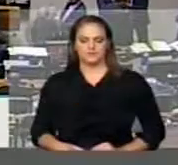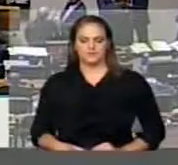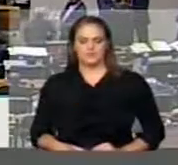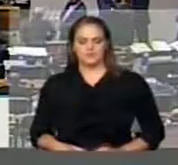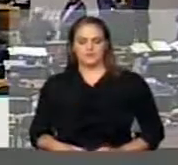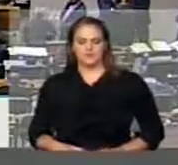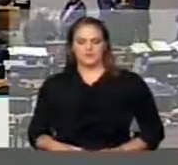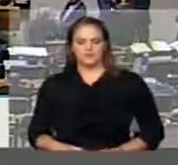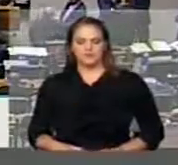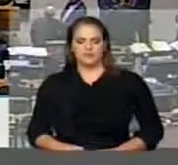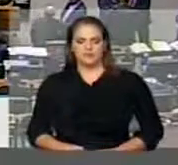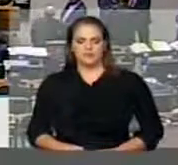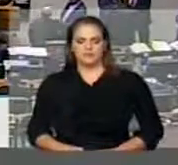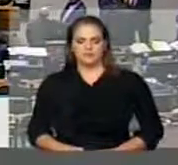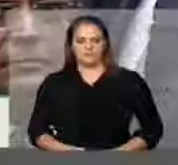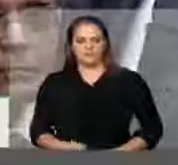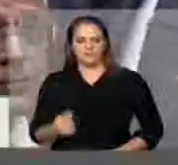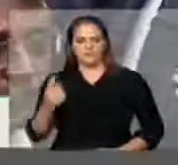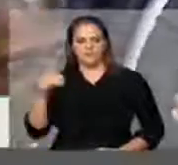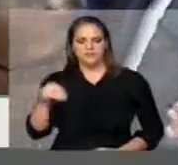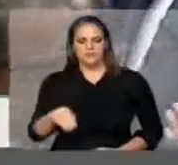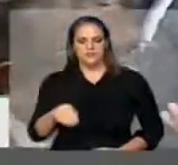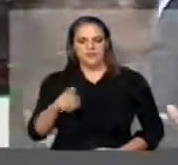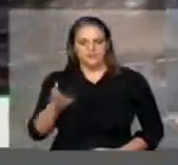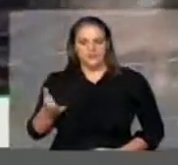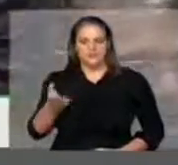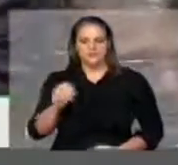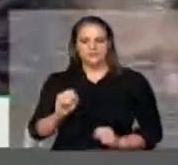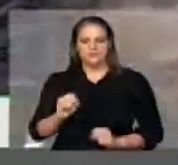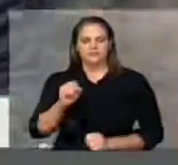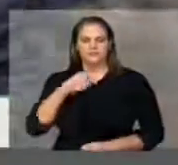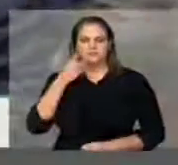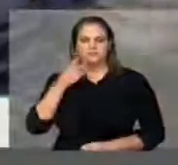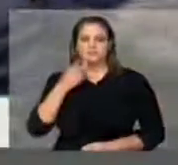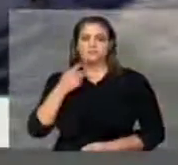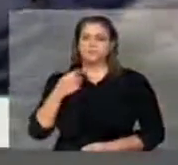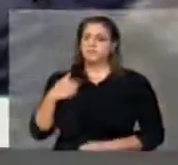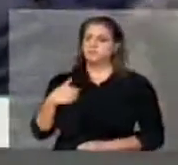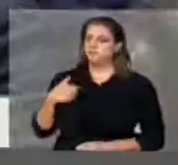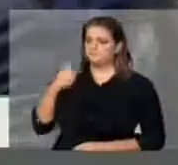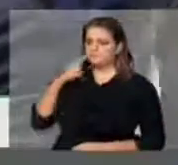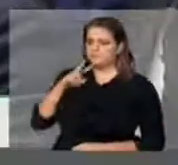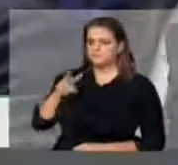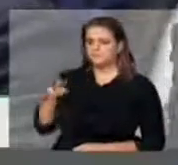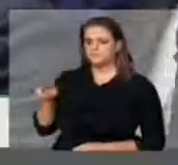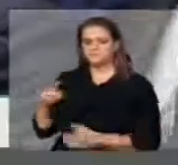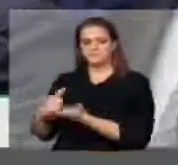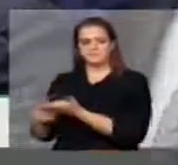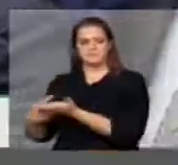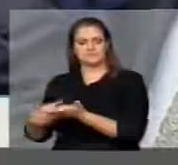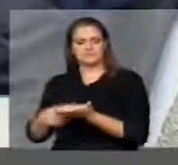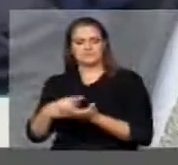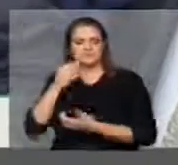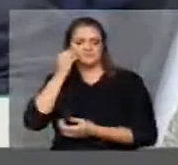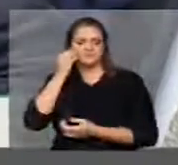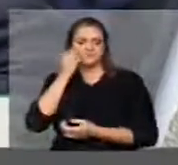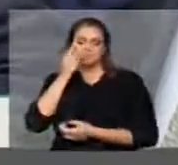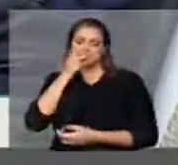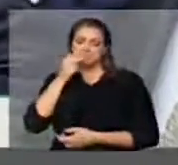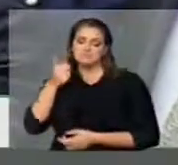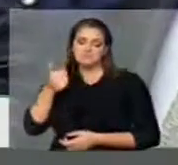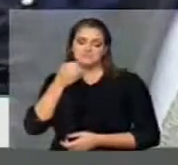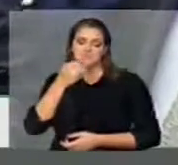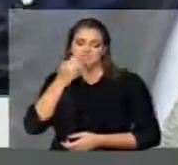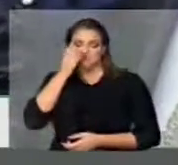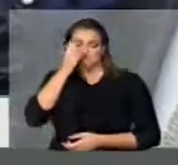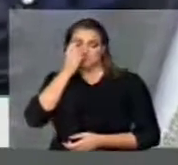Deputado Domingos Sávio, um minuto a vossa excelência. Se constrói o entendimento, e pelo que eu percebi, o entendimento positivo para o